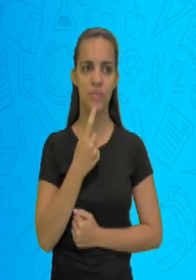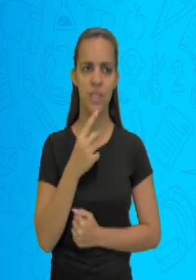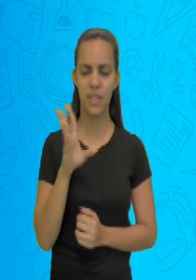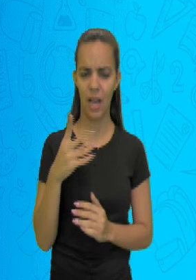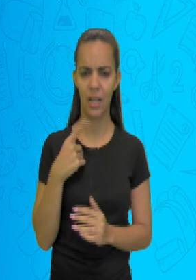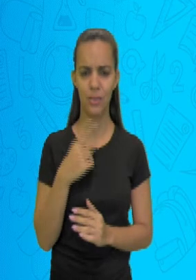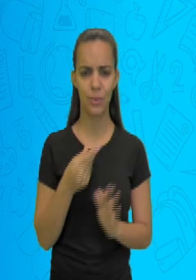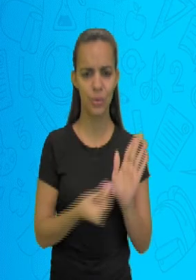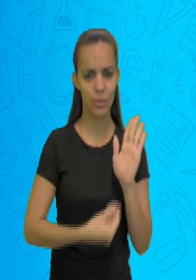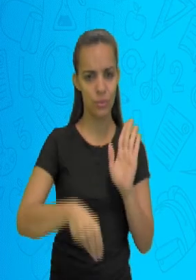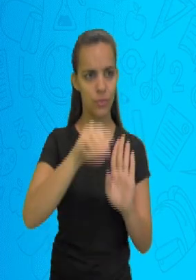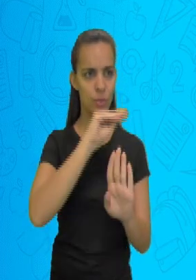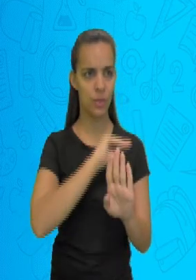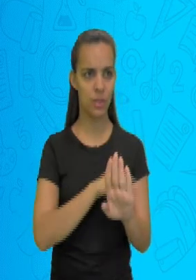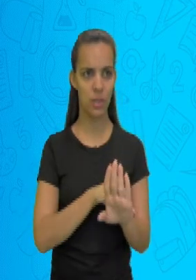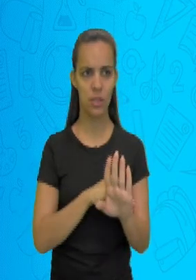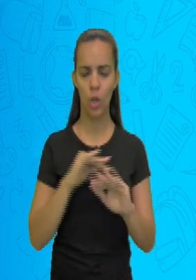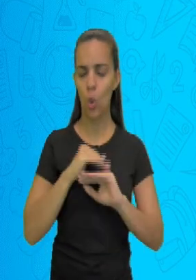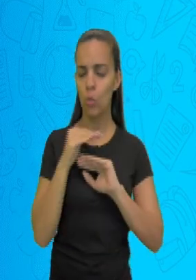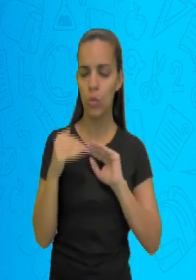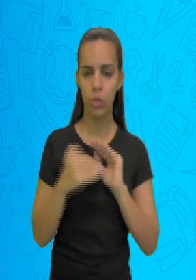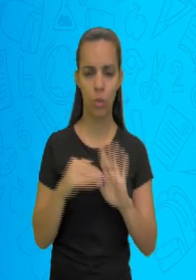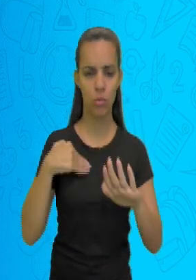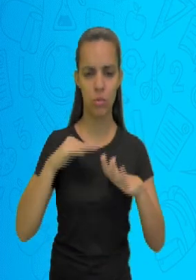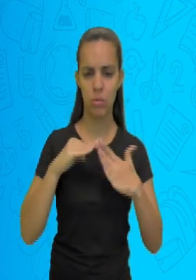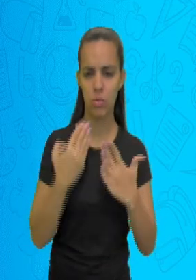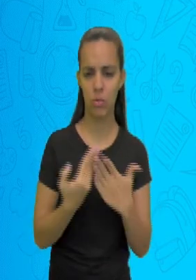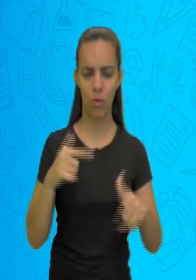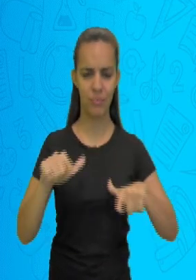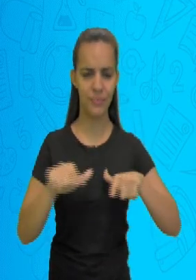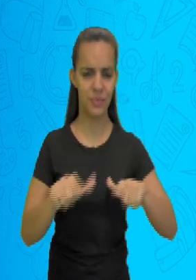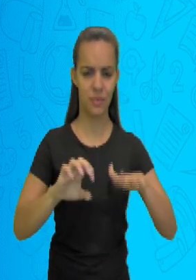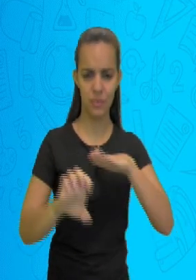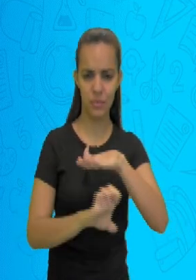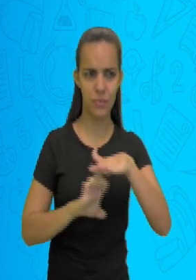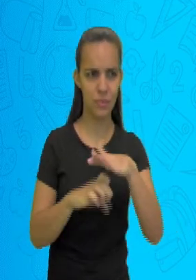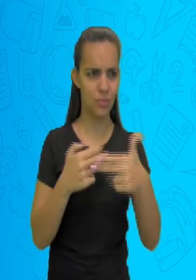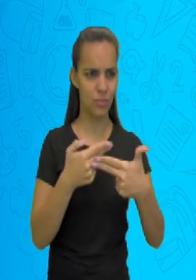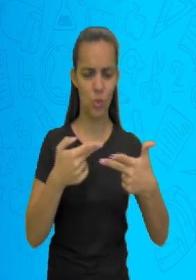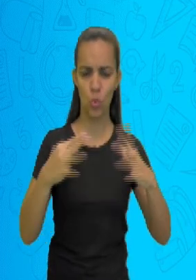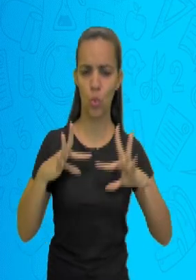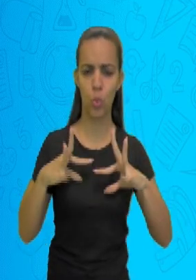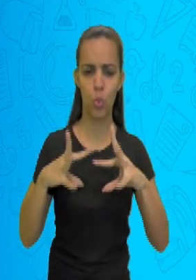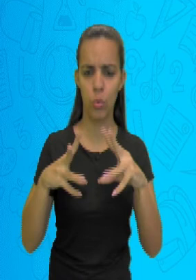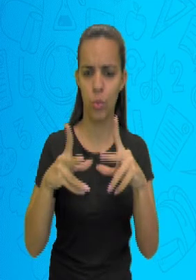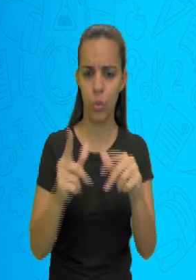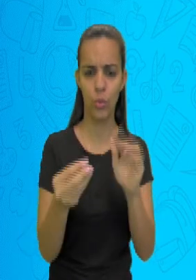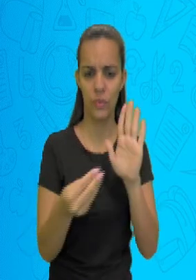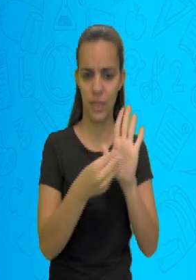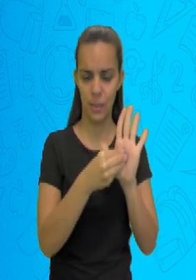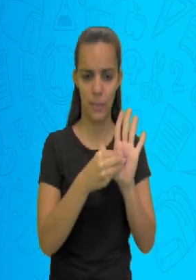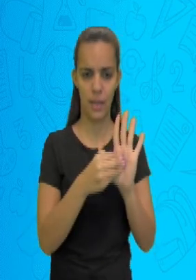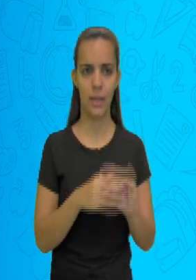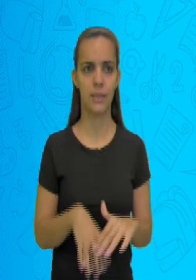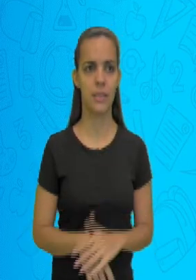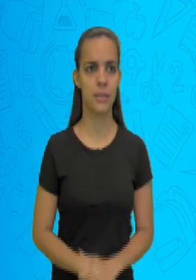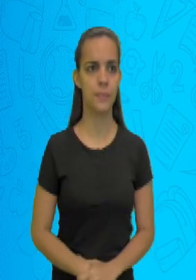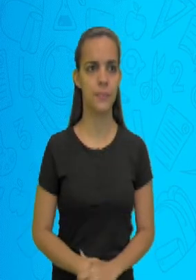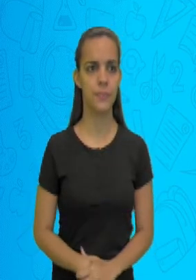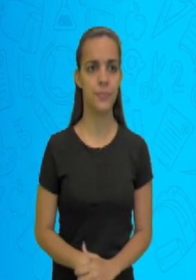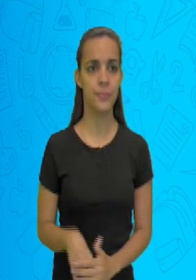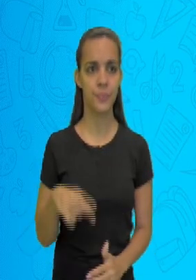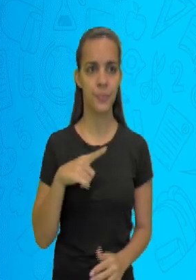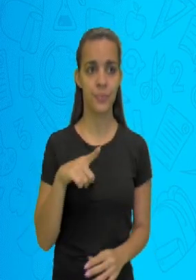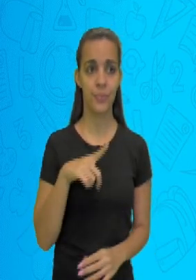calendário. Todas as escolas, todas as festas, tudo vai estar marcado naquele calendário. Podem